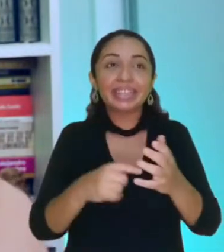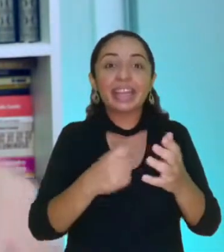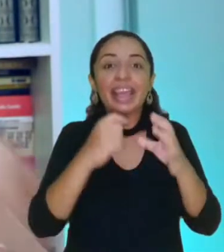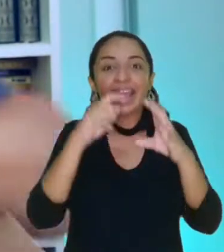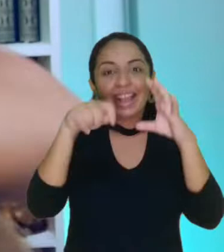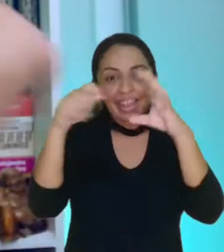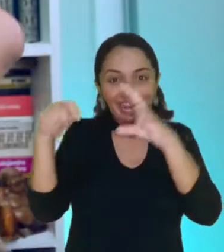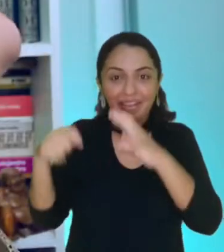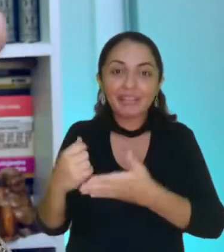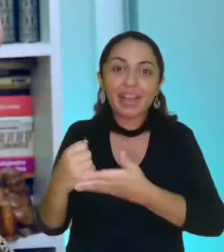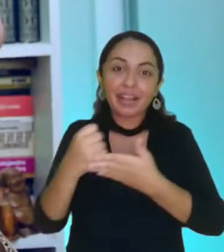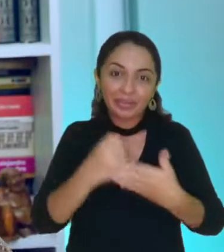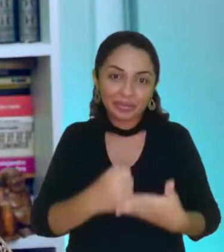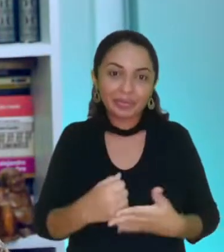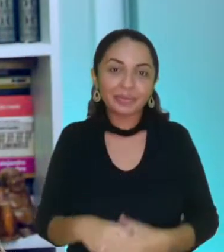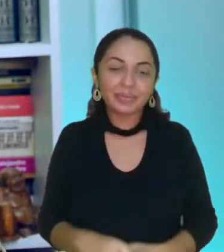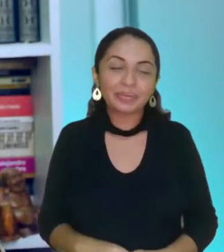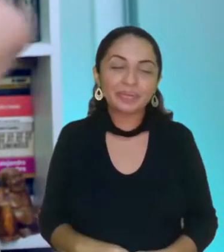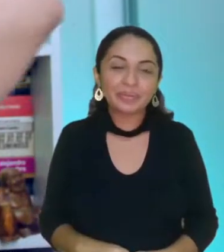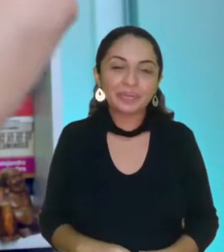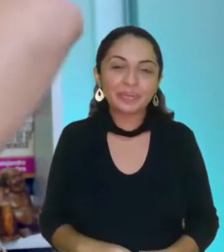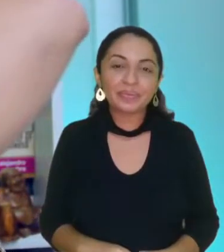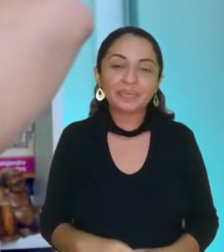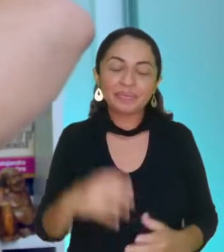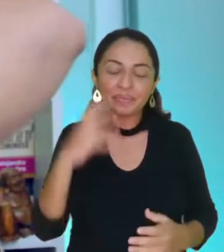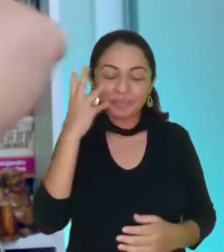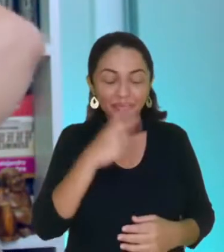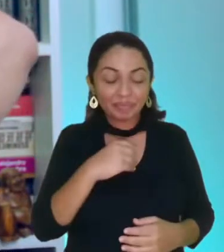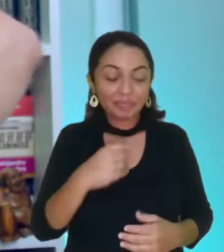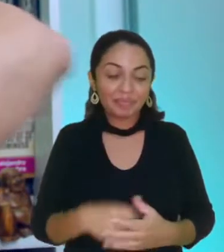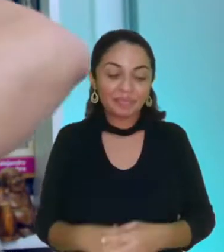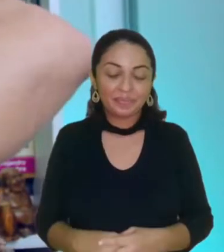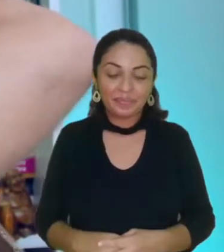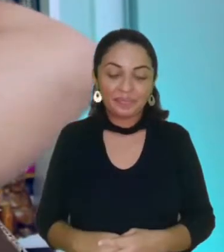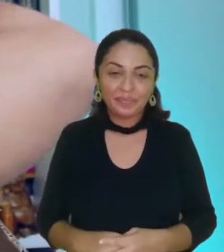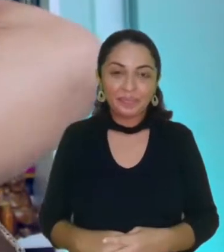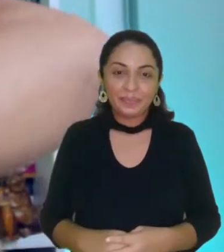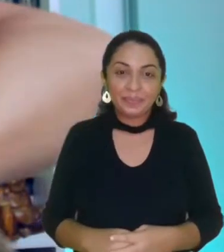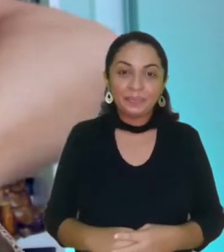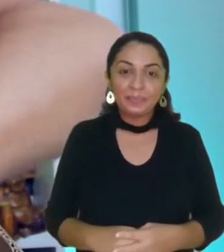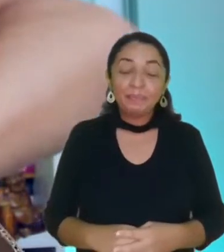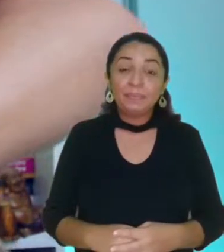série. Tem umas belezas aqui, belezuras aqui, hein?